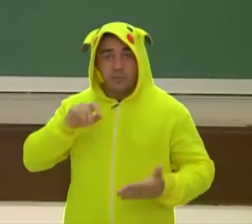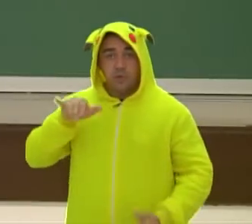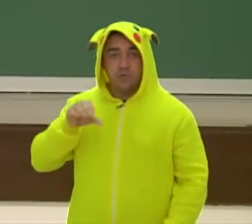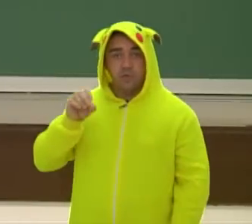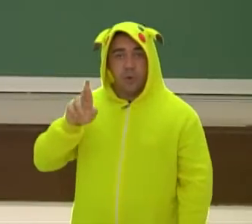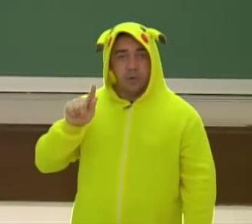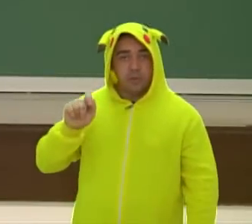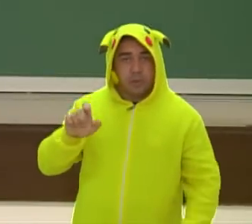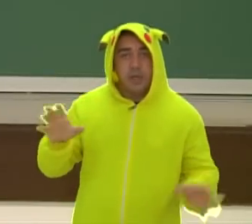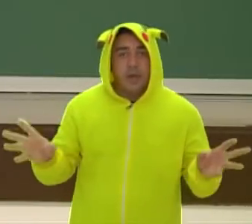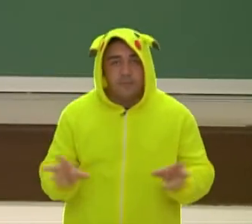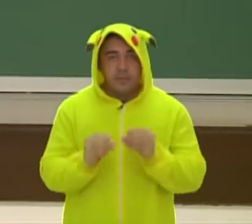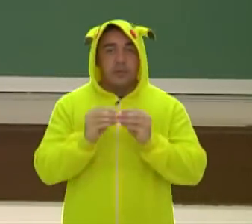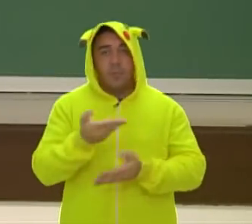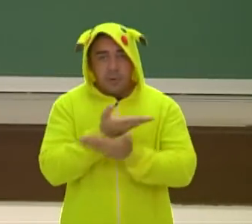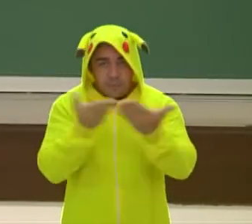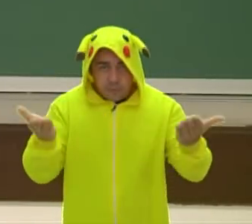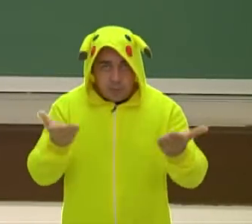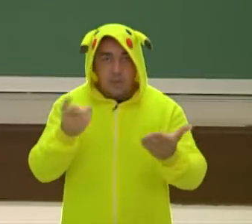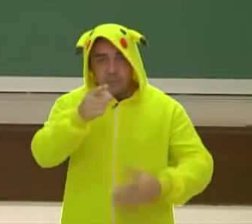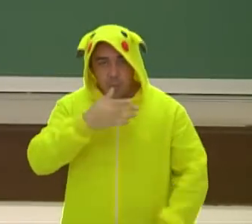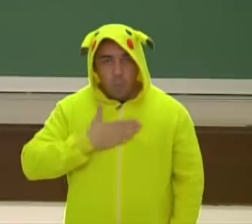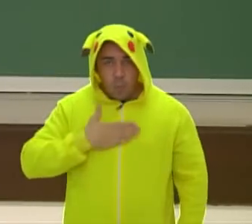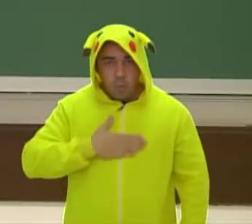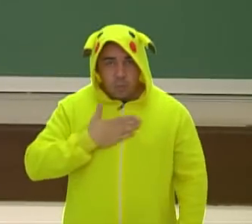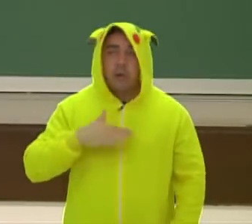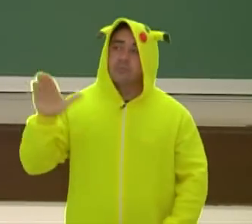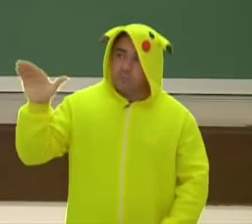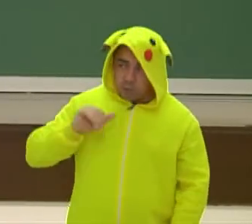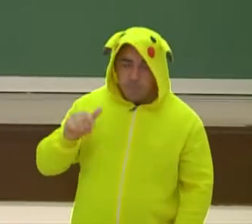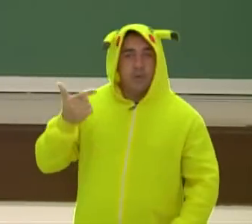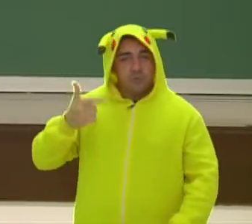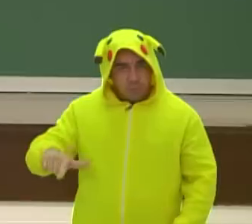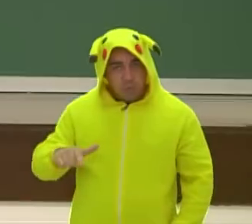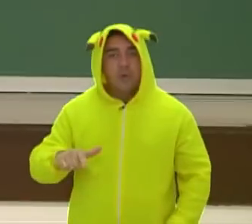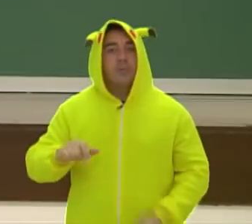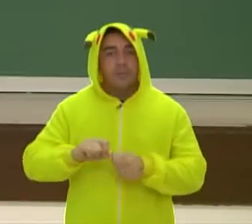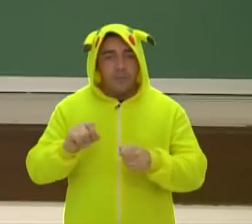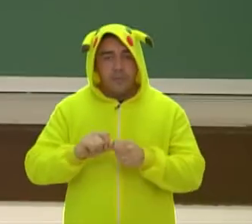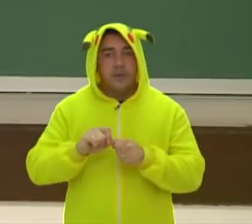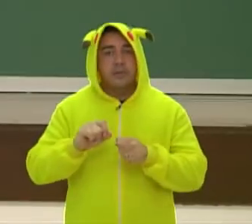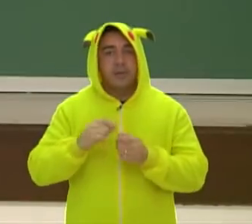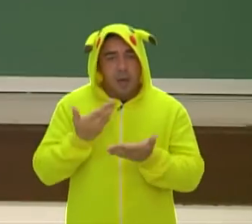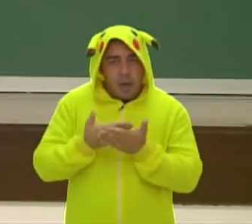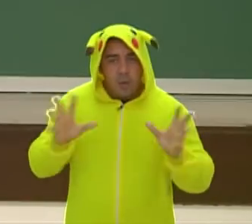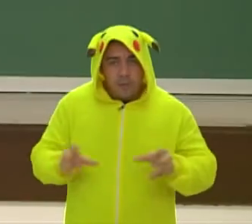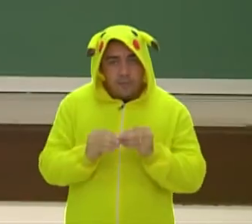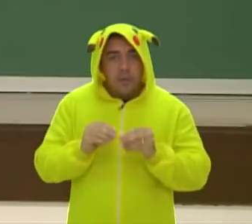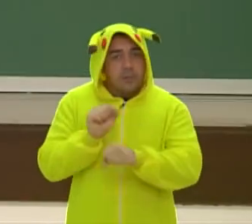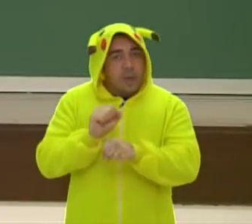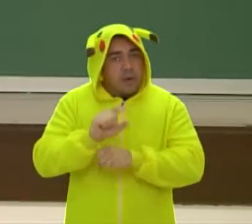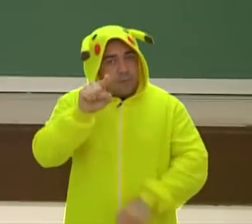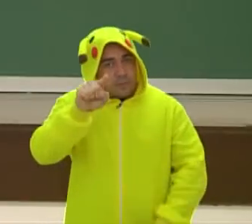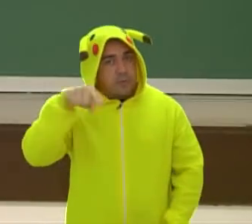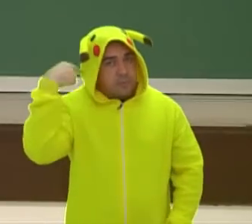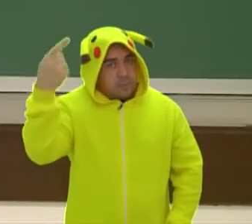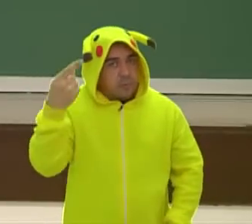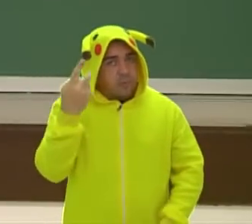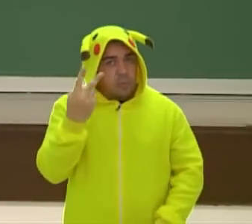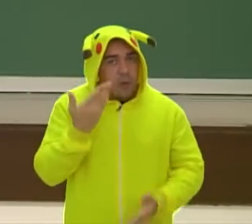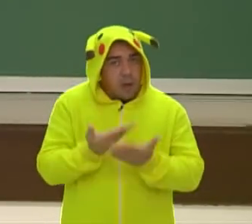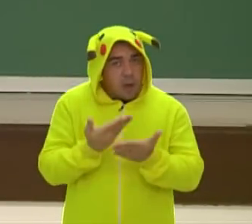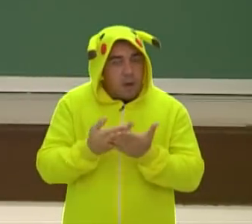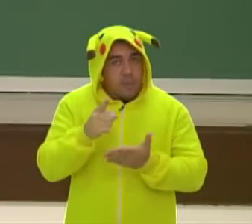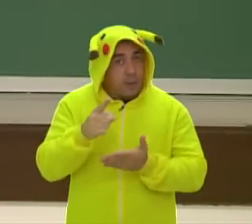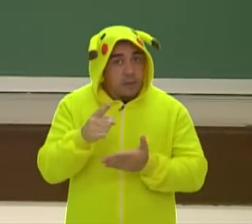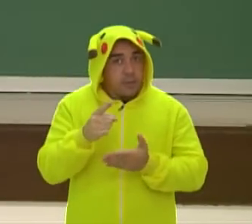dar uma revisão para vocês novamente, né? Vocês gostaram dele? Chamei ele novamente para fazer a revisão. Então, aguardo vocês só daqui 2 aulas, mas não percam, porque a